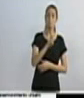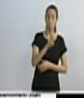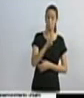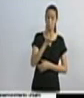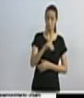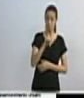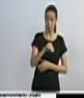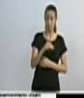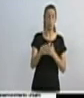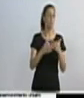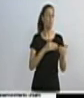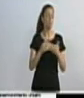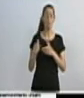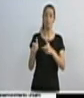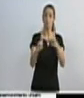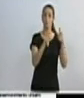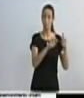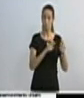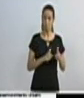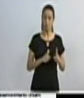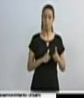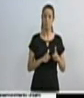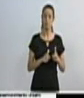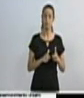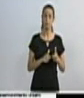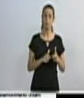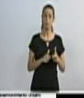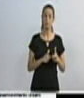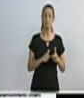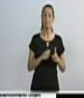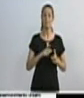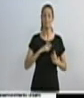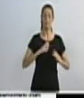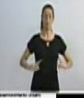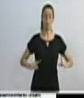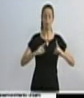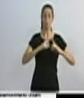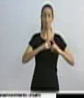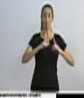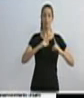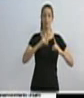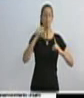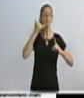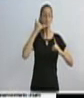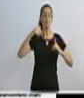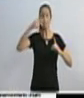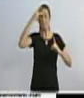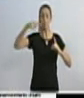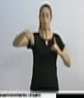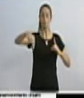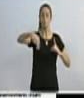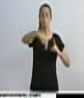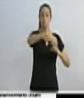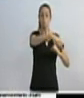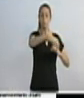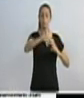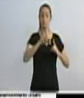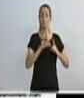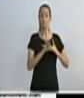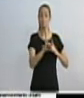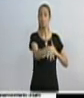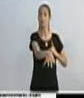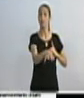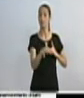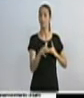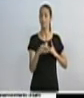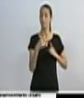local onde seja possível a permanência de pessoas, e de 3 volts por metro para o caso de exposição em áreas críticas,